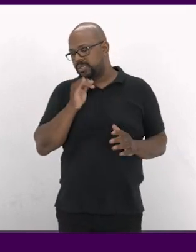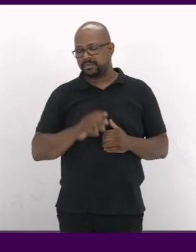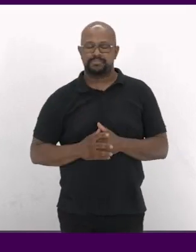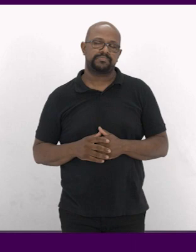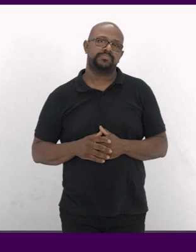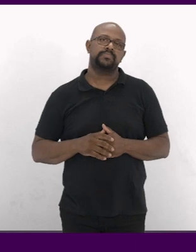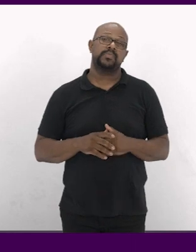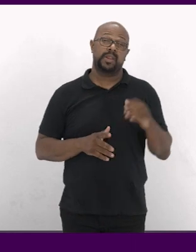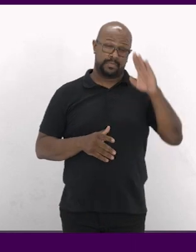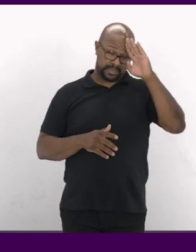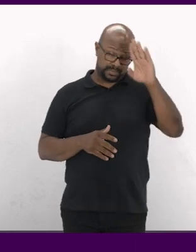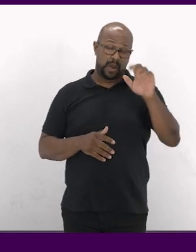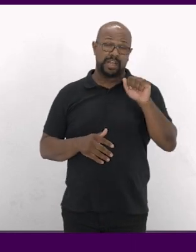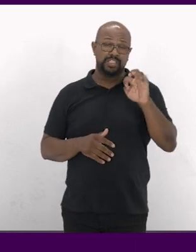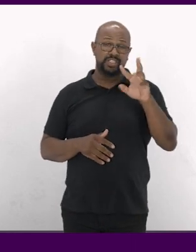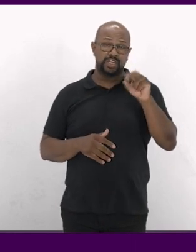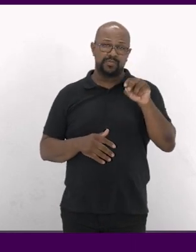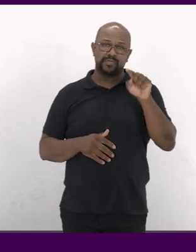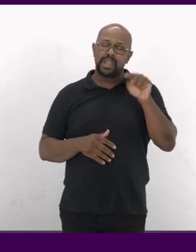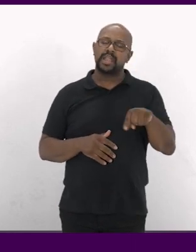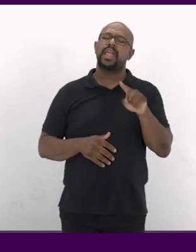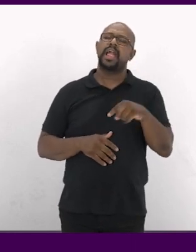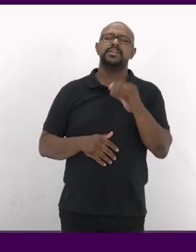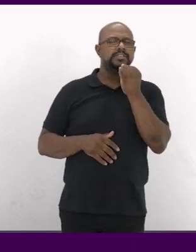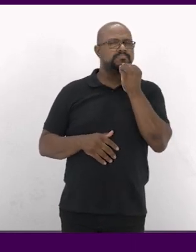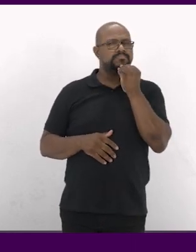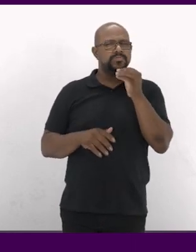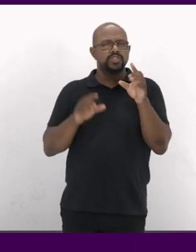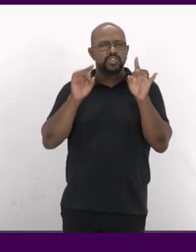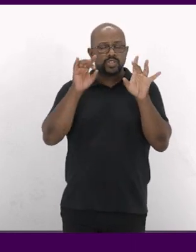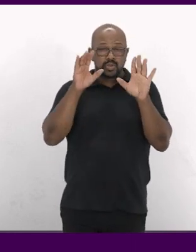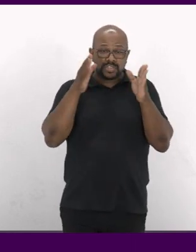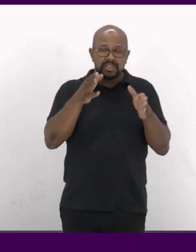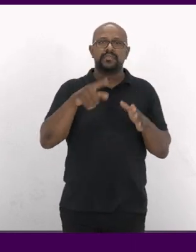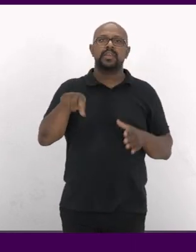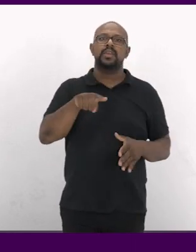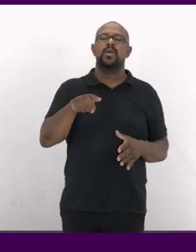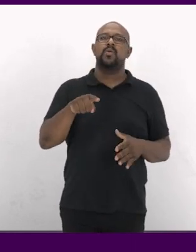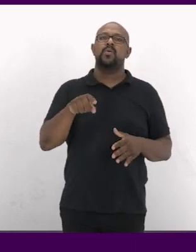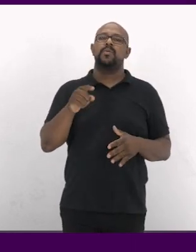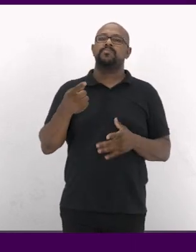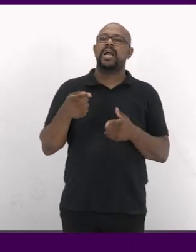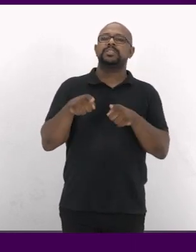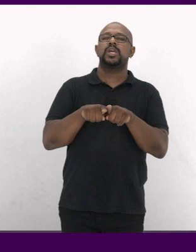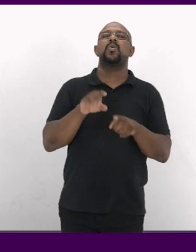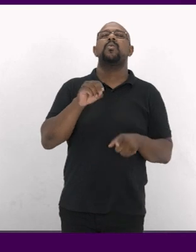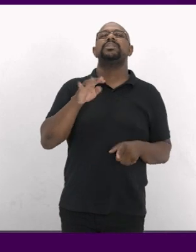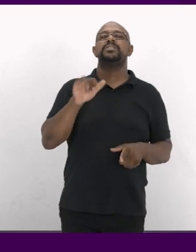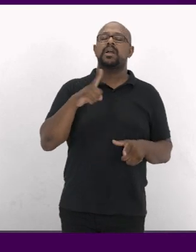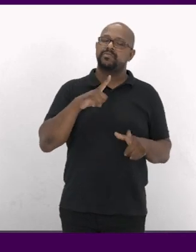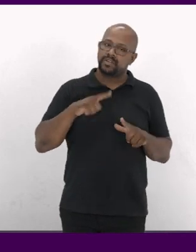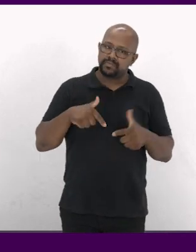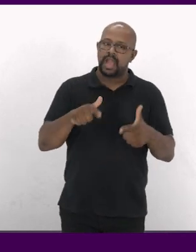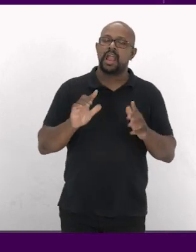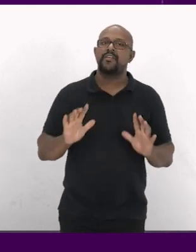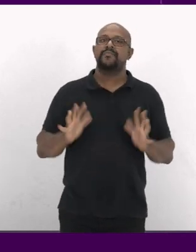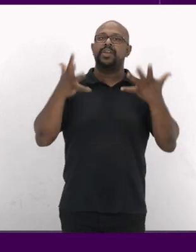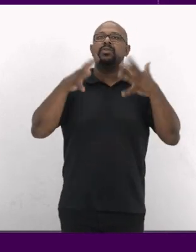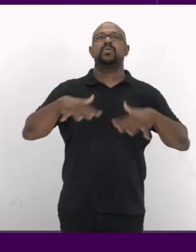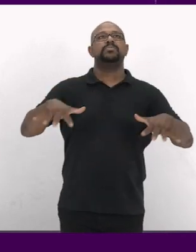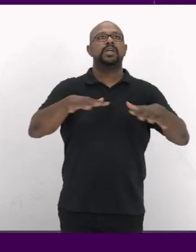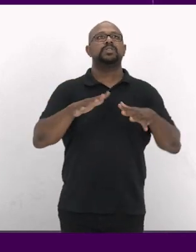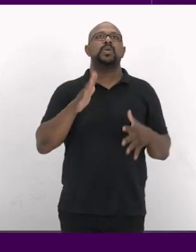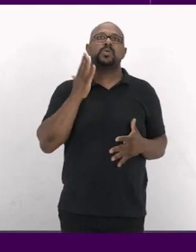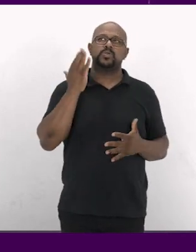casamentos. O principal ativo aqui é a perspectiva de exclusividade que o parceiro comercial terá ao realizar seu